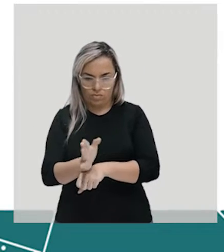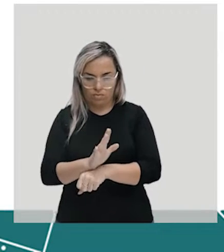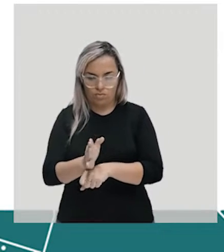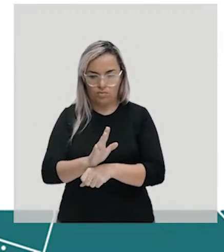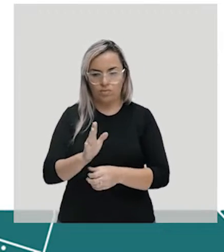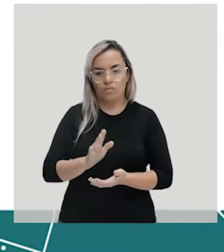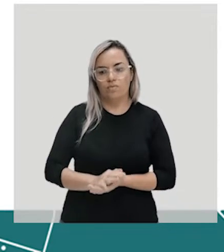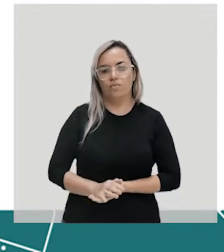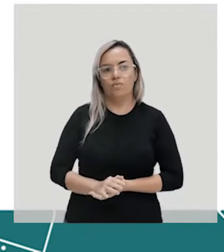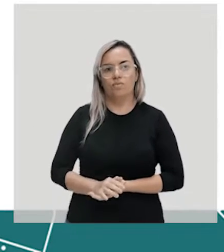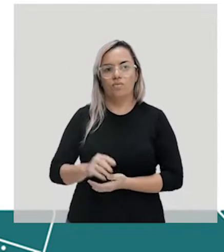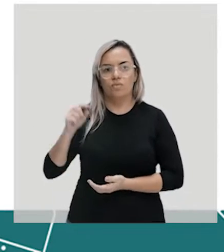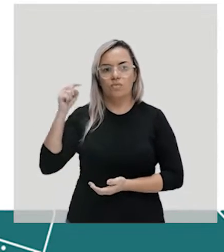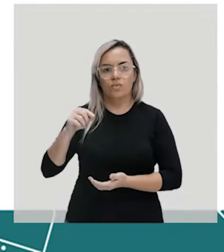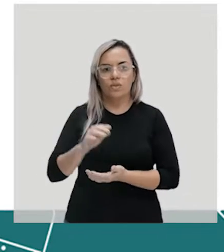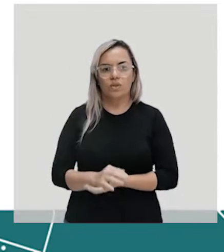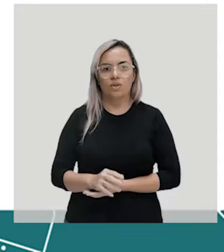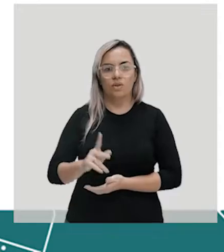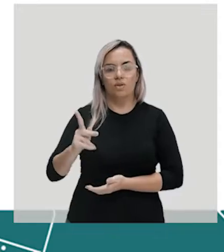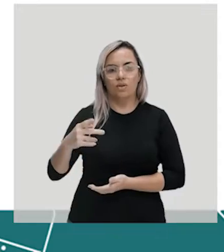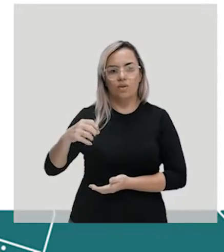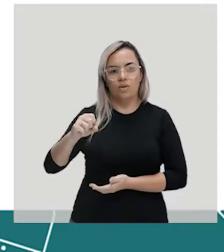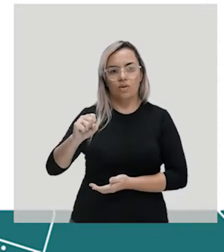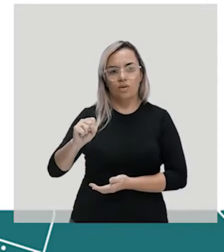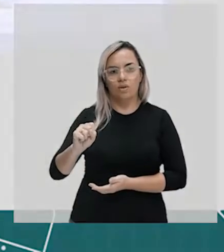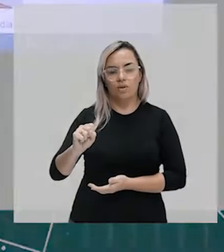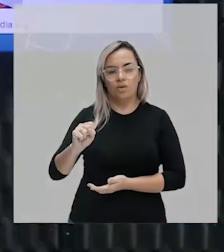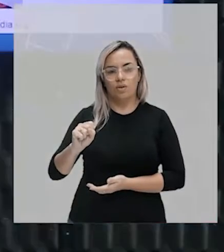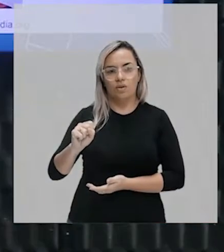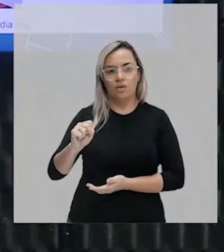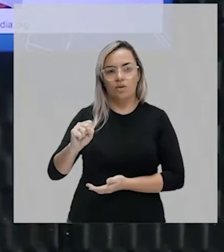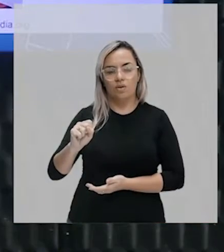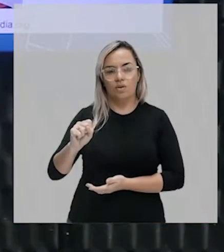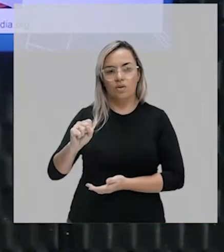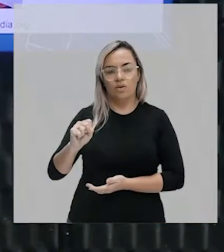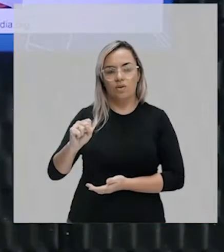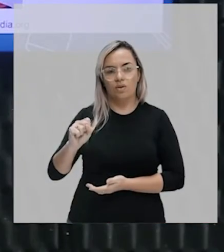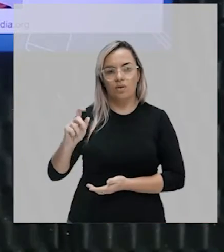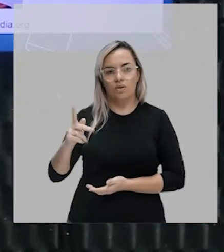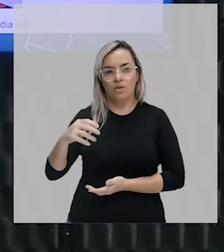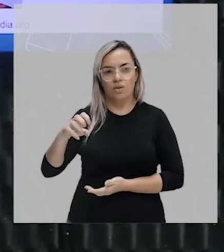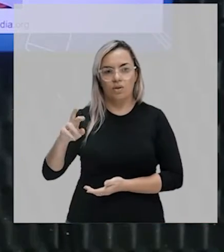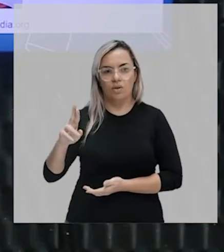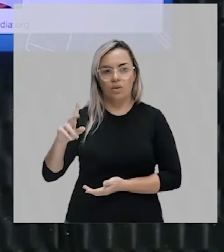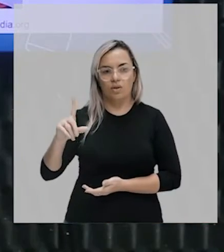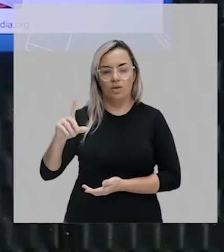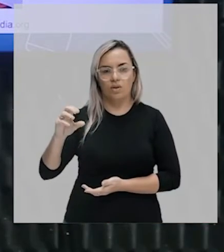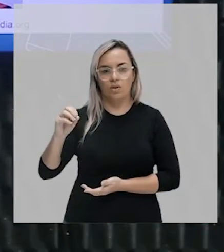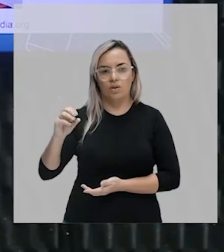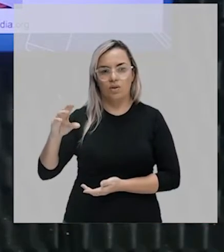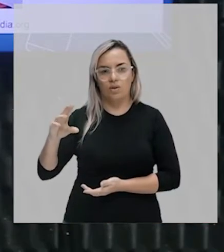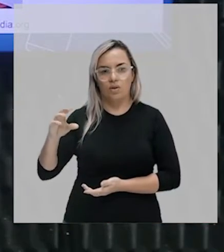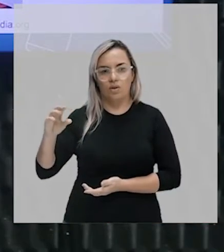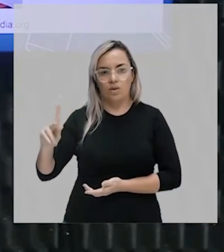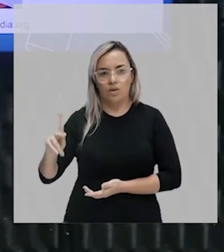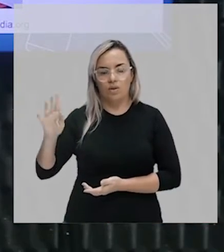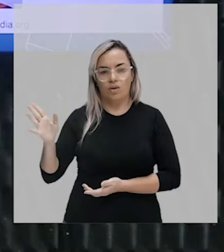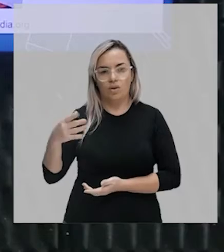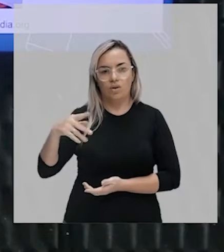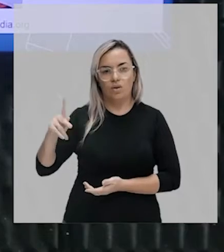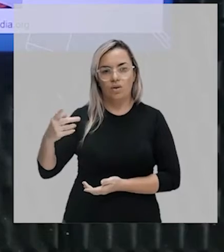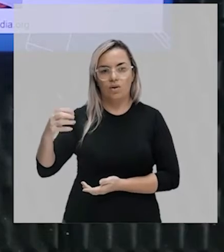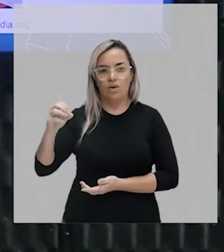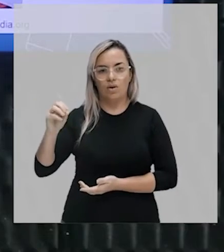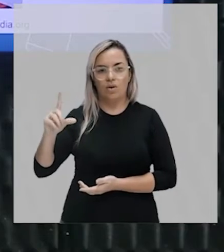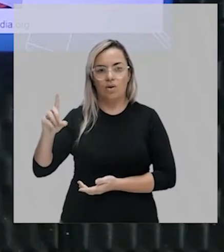como por exemplo Sherlock Holmes quer um famoso detetive Robin Hood que é conhecido como o príncipe dos ladrões'